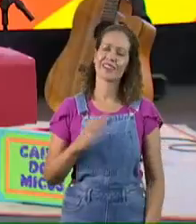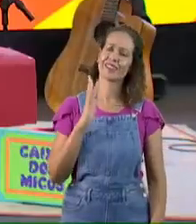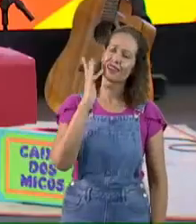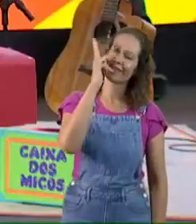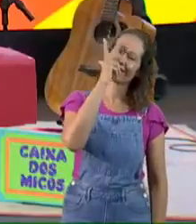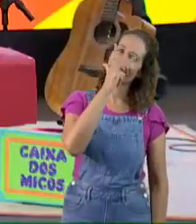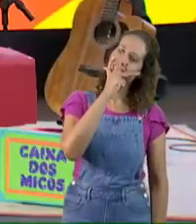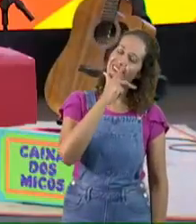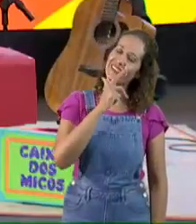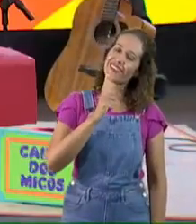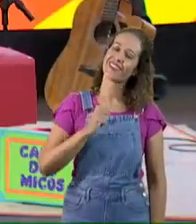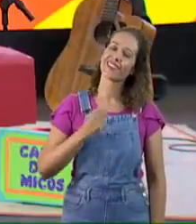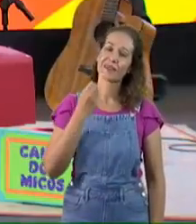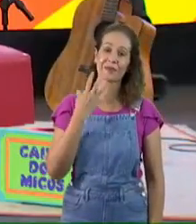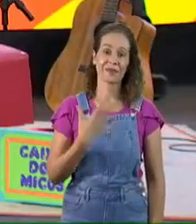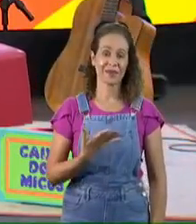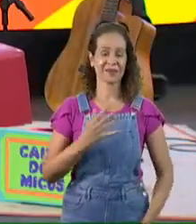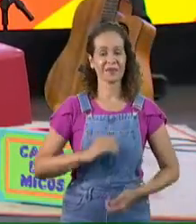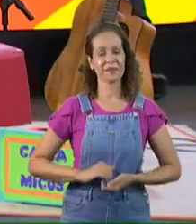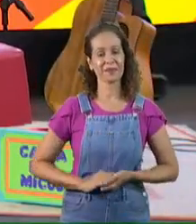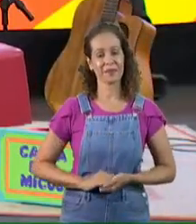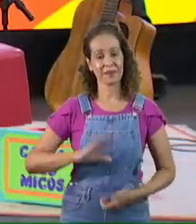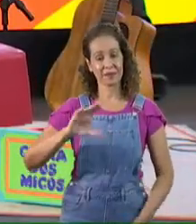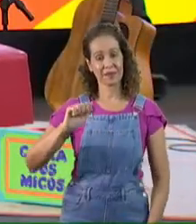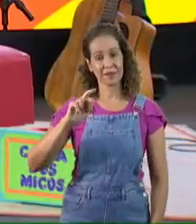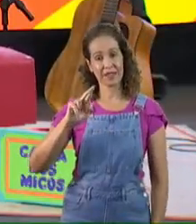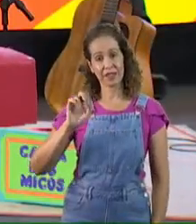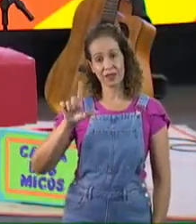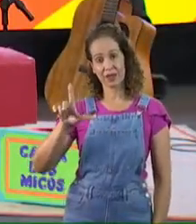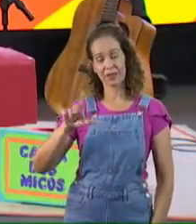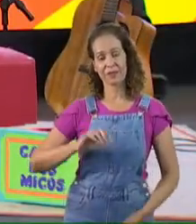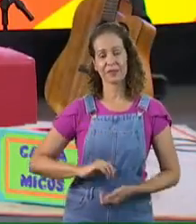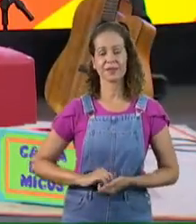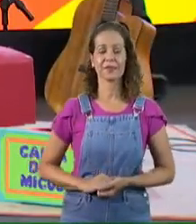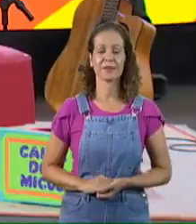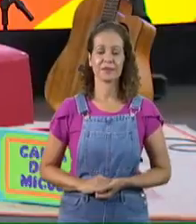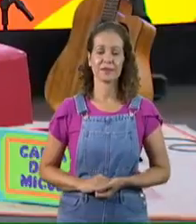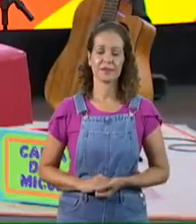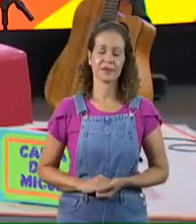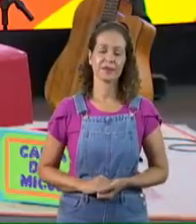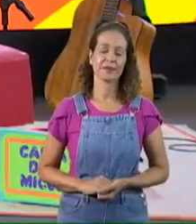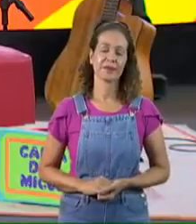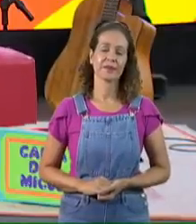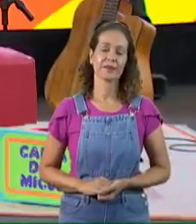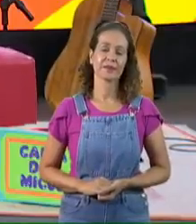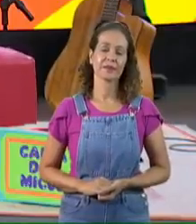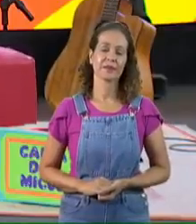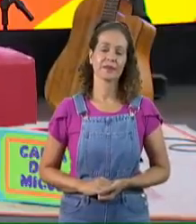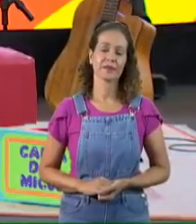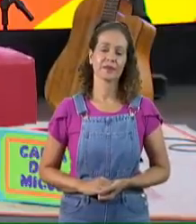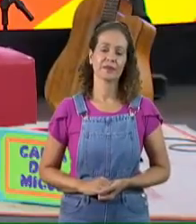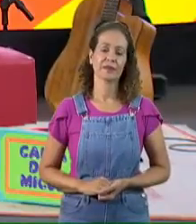lindo, muito bom. Vai lá, Carol. Agora a vez é Carol. Última vez, hein, Carol?